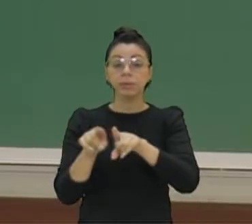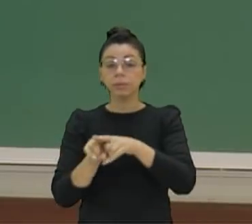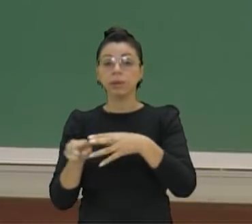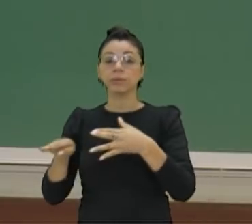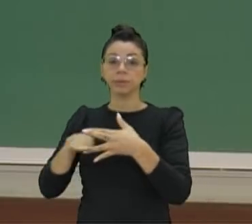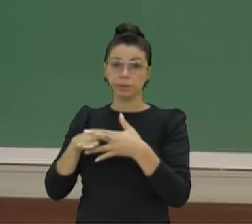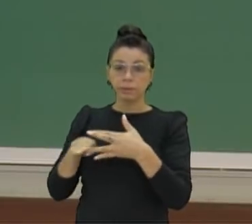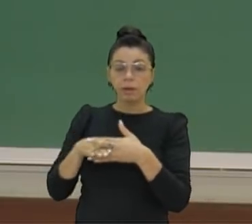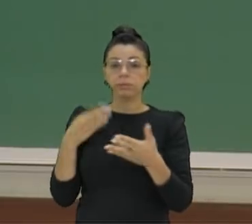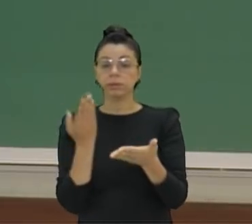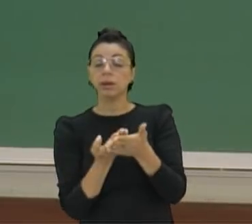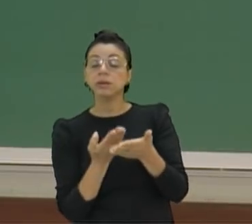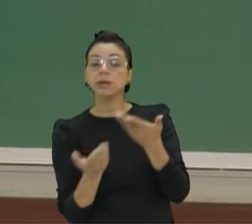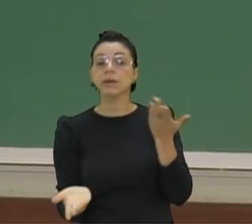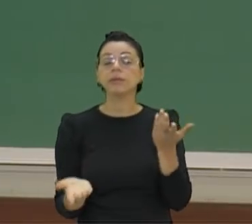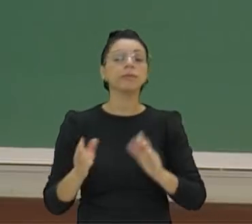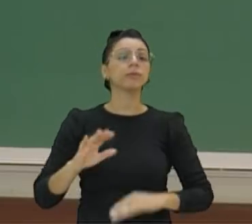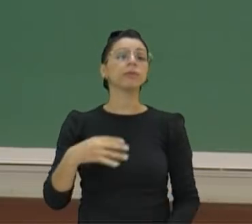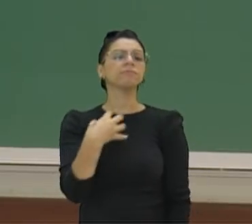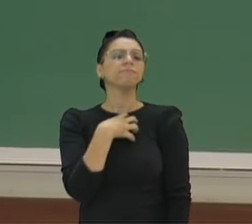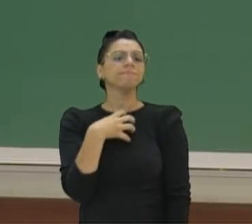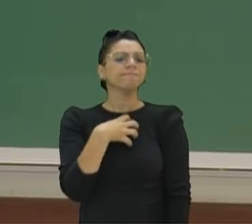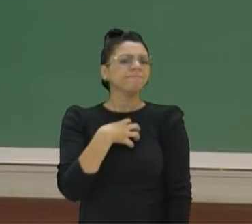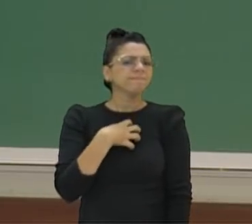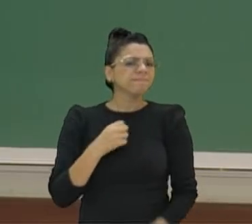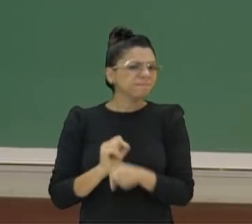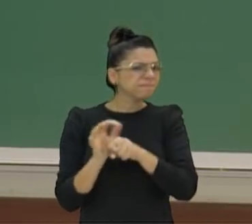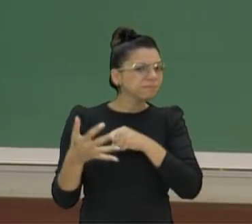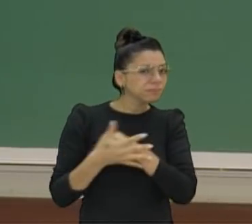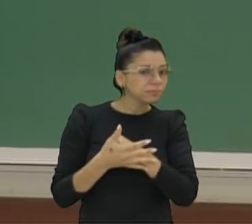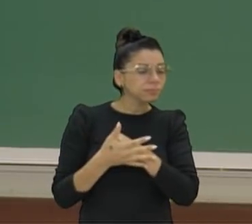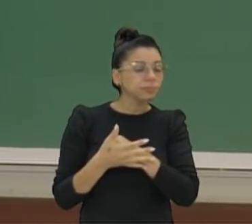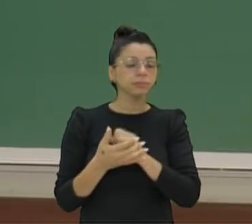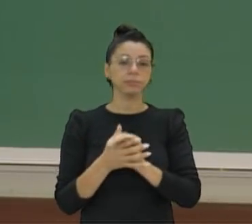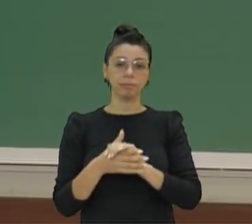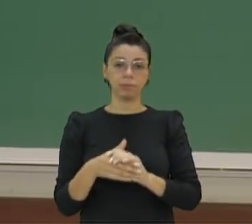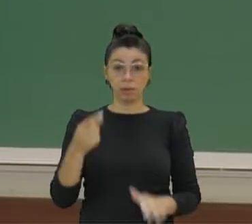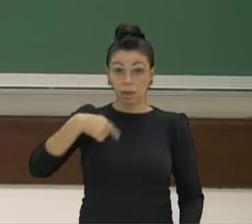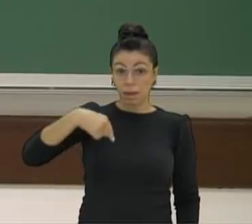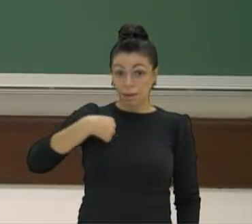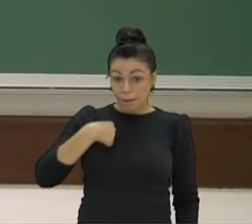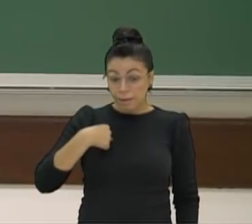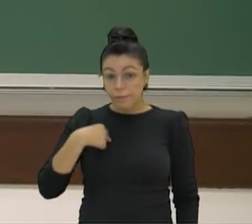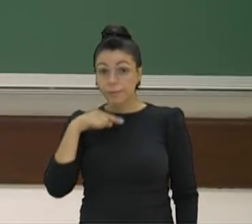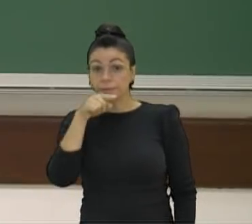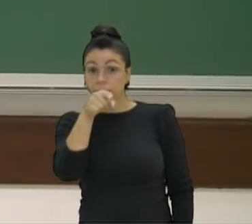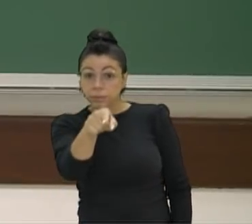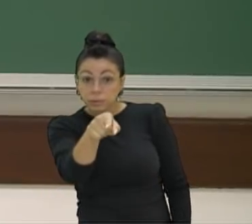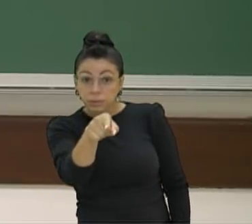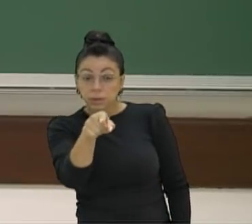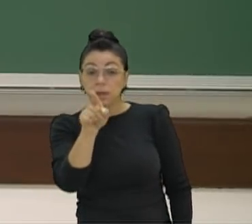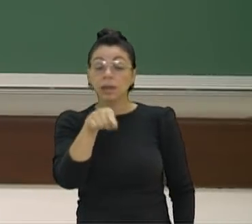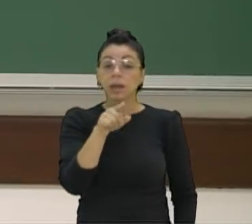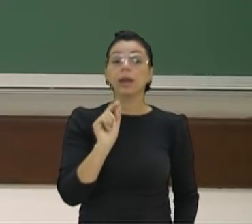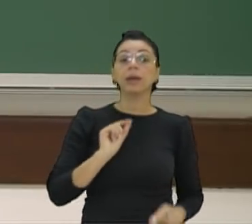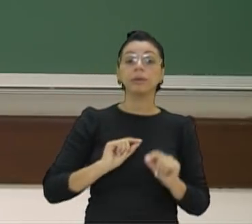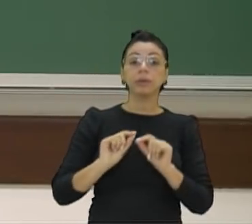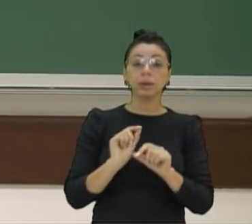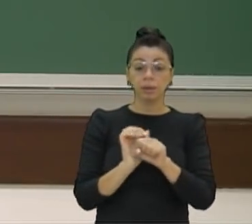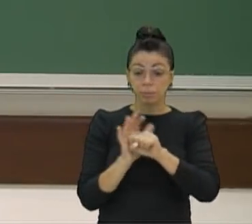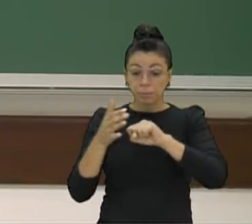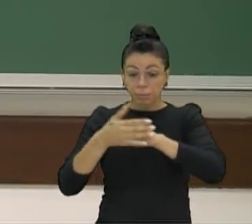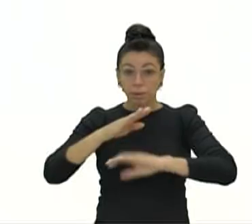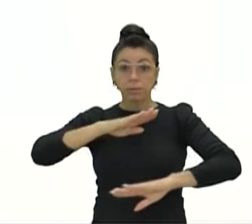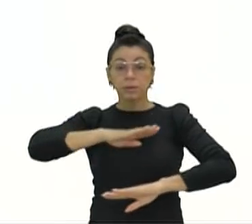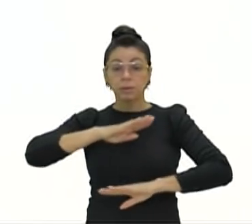aulas, né? Quais são os sintomas da Covid-19 e quando que você, somos um caso suspeito?